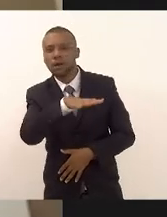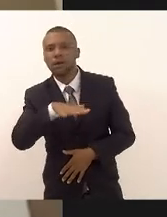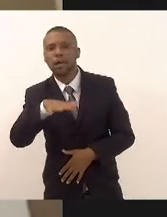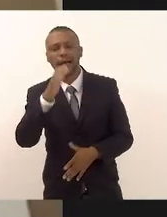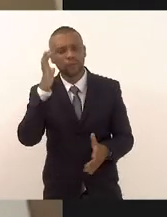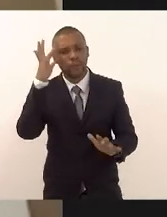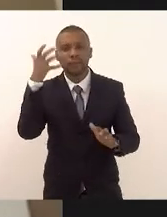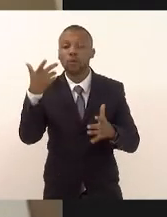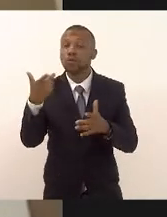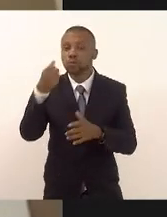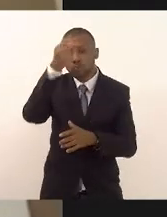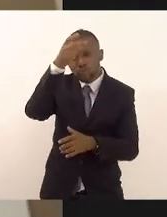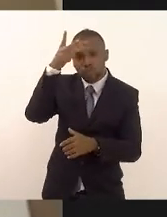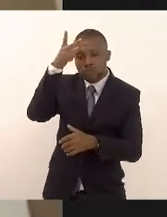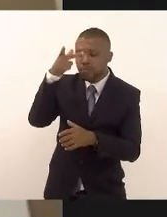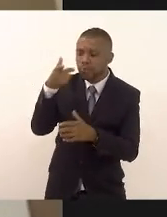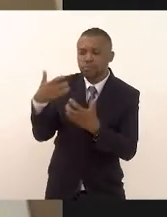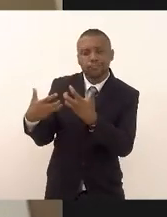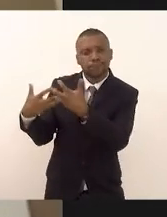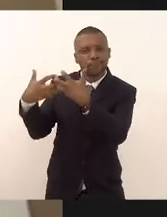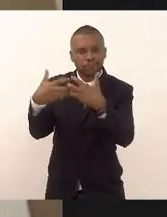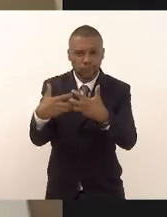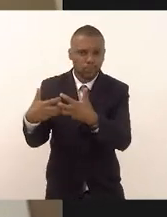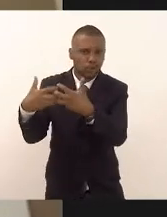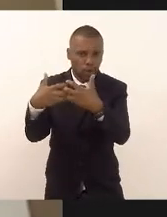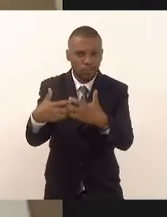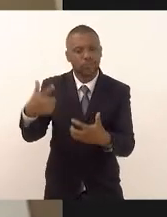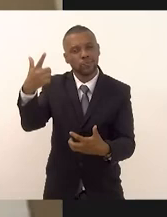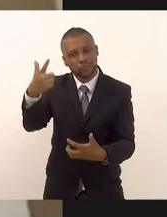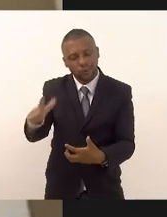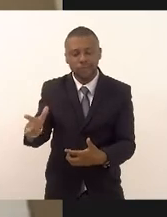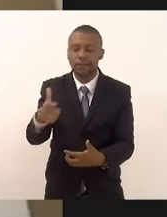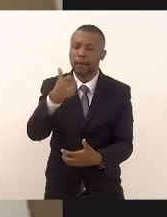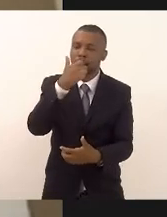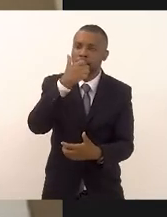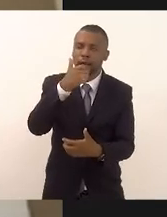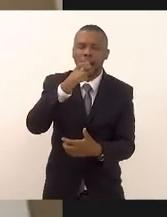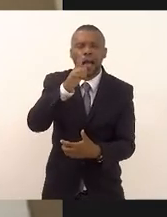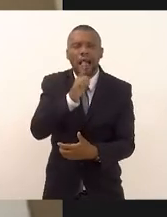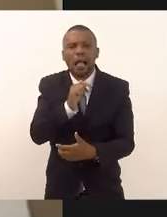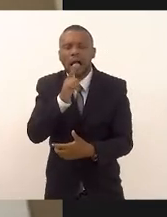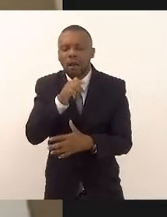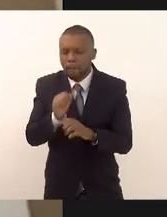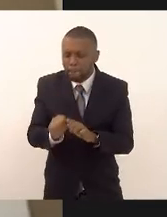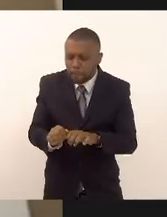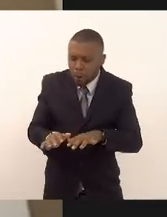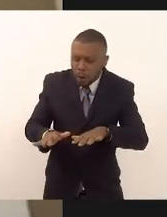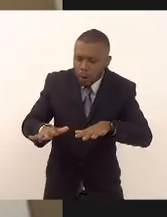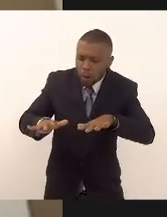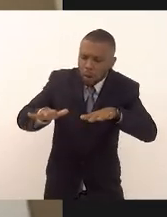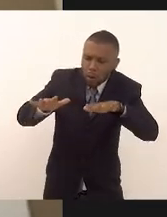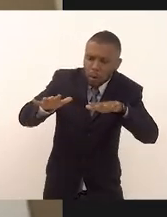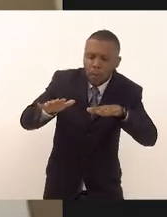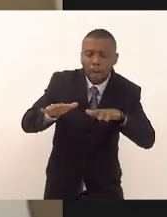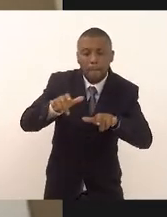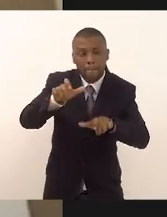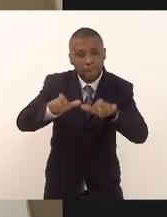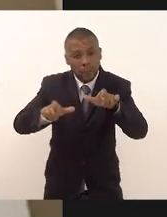de Petrópolis, que mais uma vez fica inundado, deixando desabrigados e pessoas